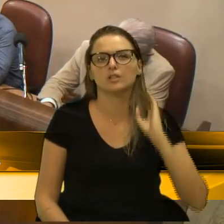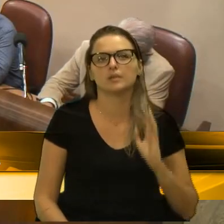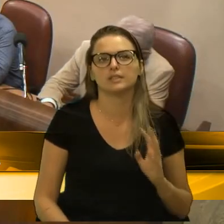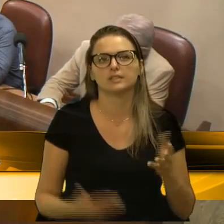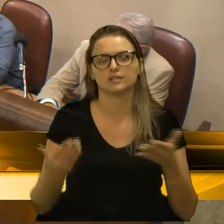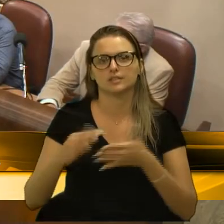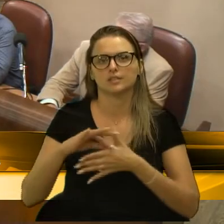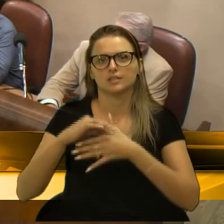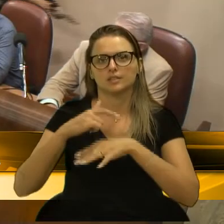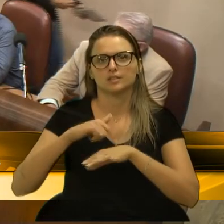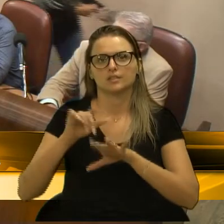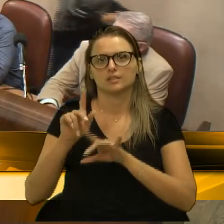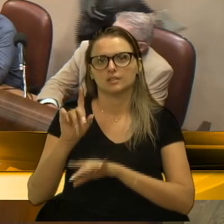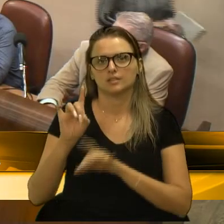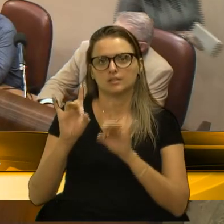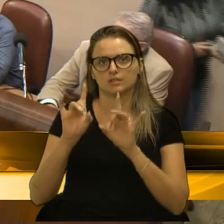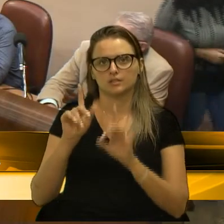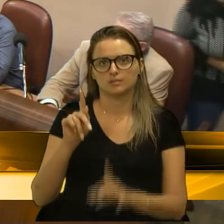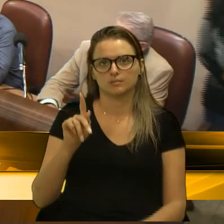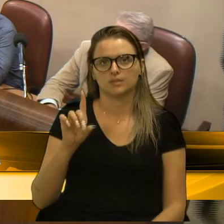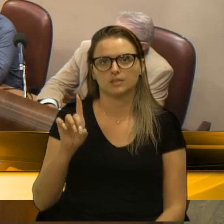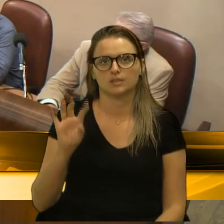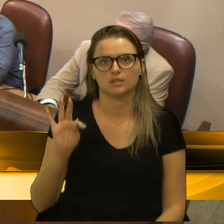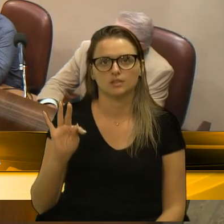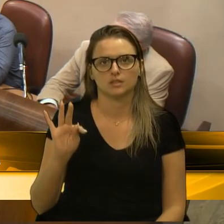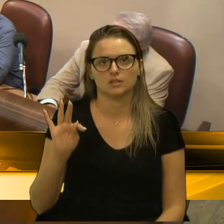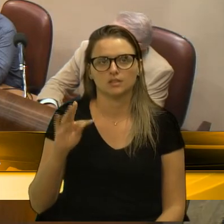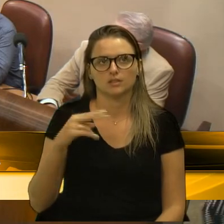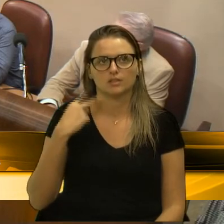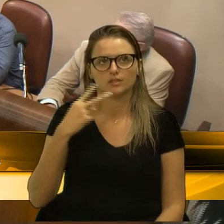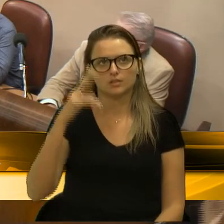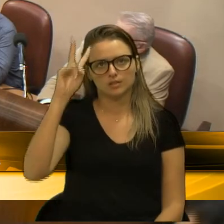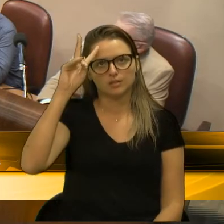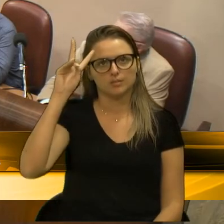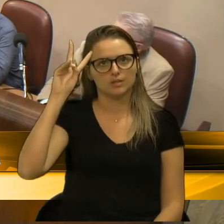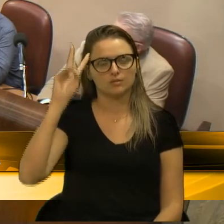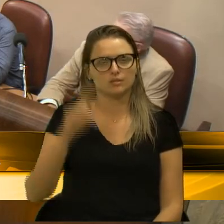Declaração de líder, a bancada do PDT, com a palavra o vereador Velocino Ex. Vereador Velocino.